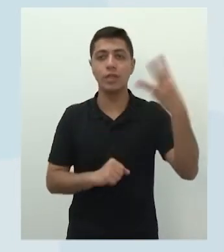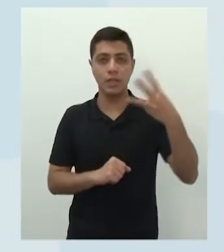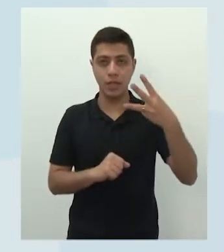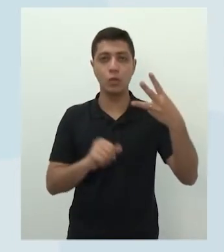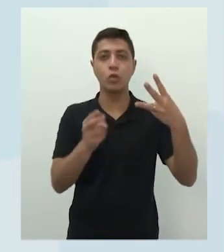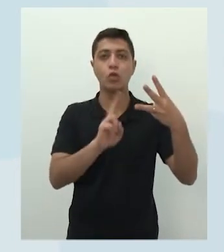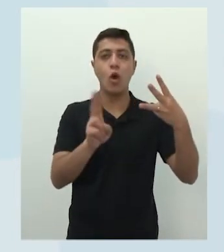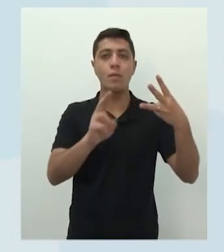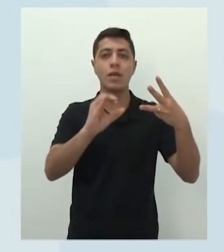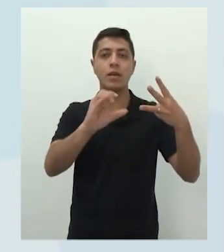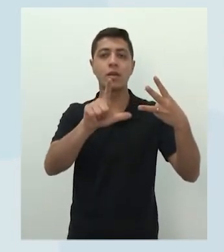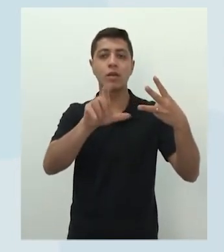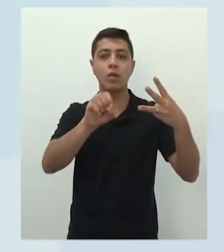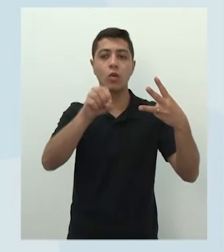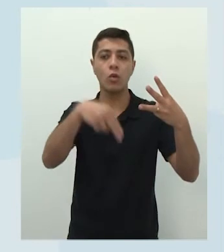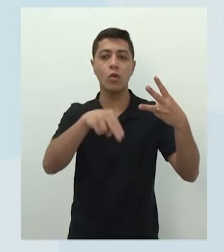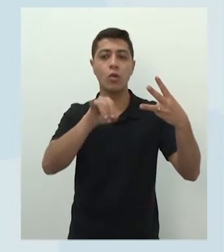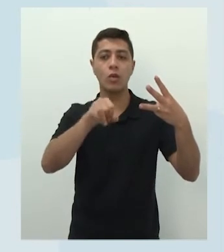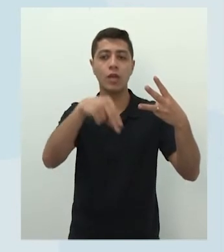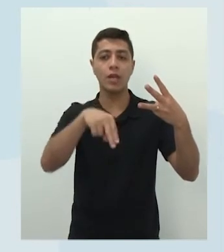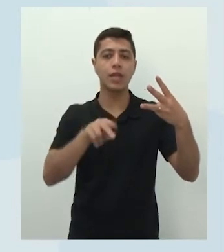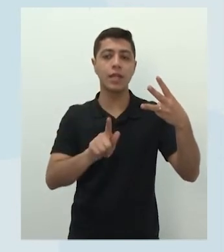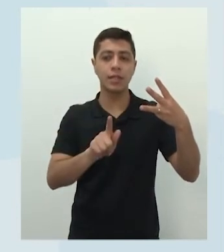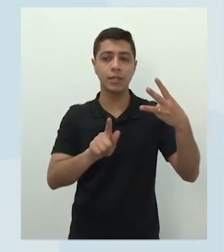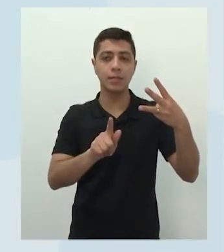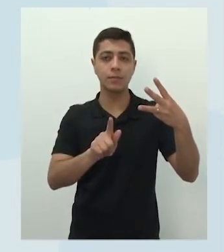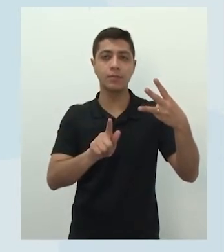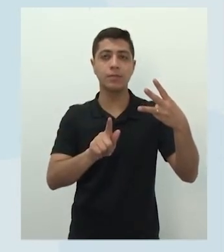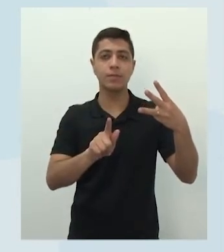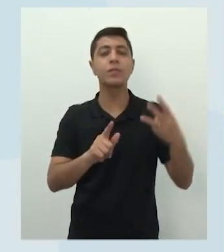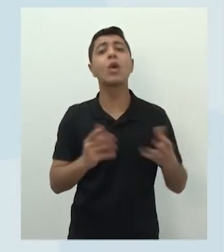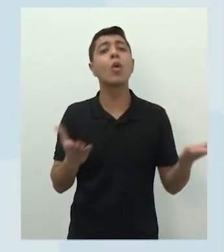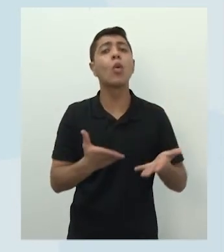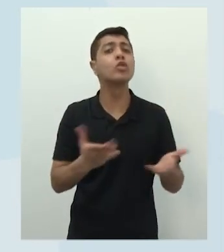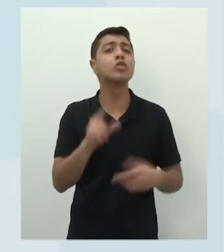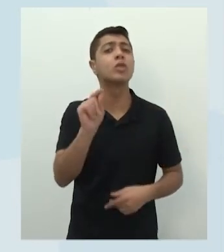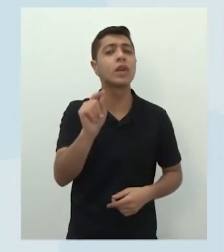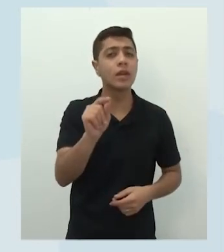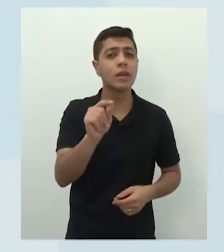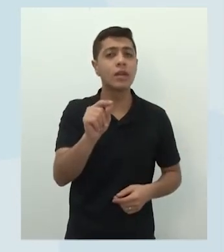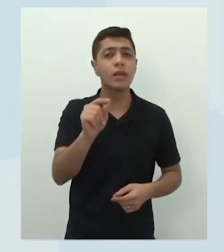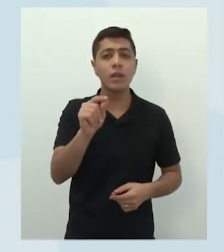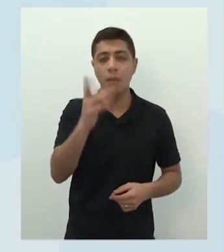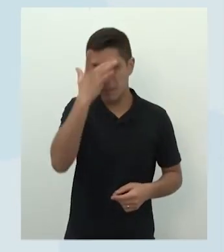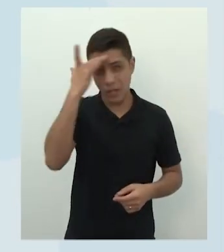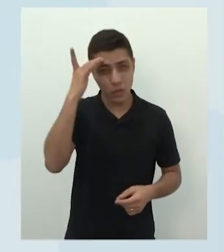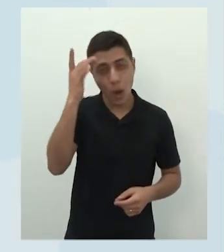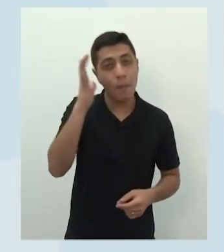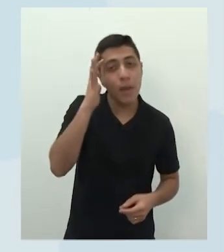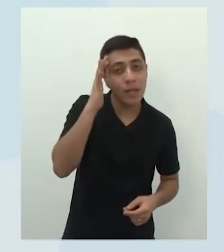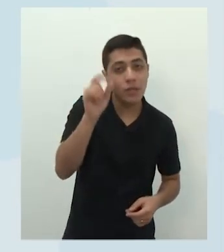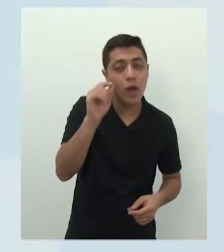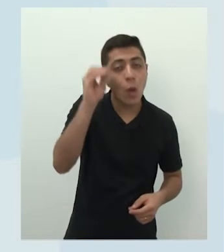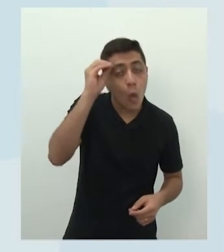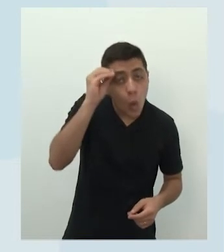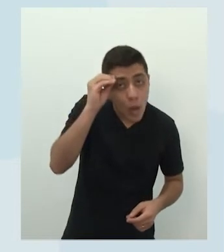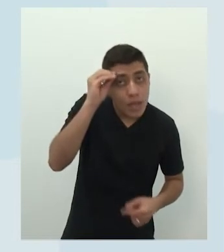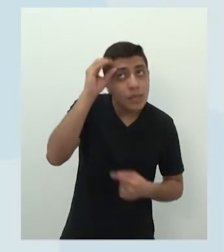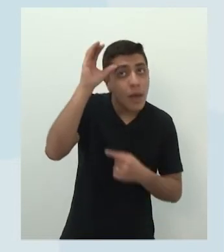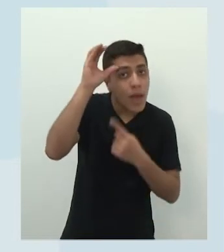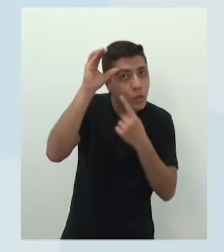estavam na frente de uma igreja lá no centro do Rio de Janeiro, fazendo todas aquelas reivindicações que vocês lembram. Repito, isso